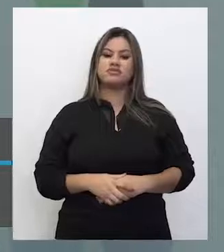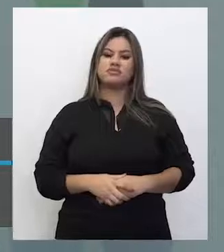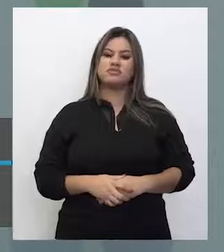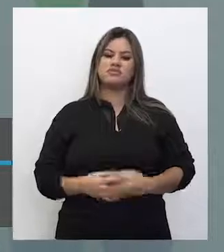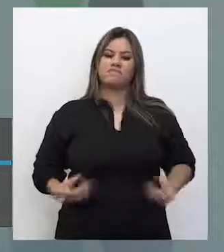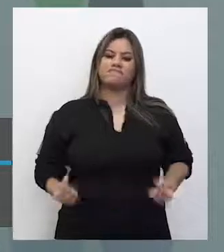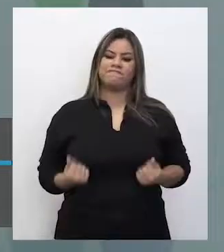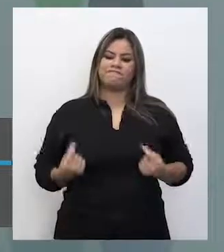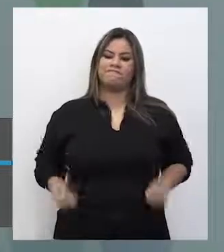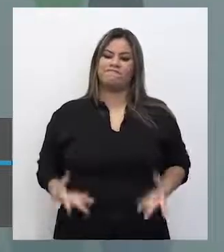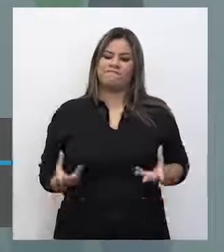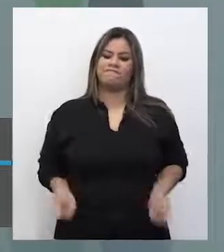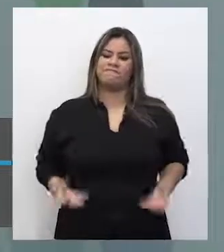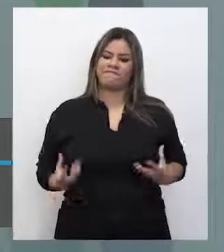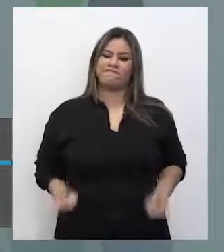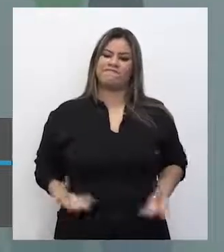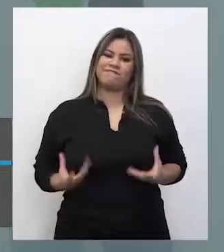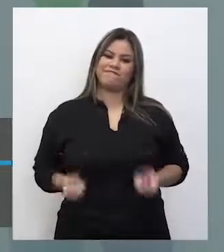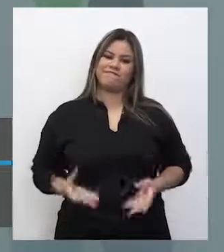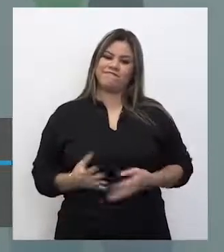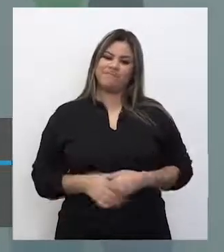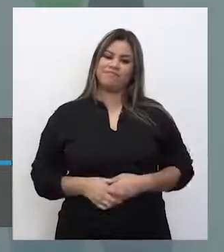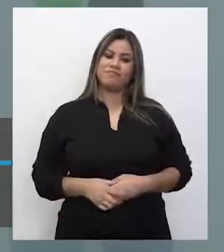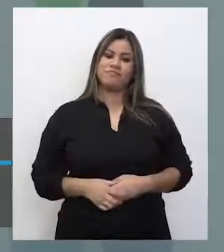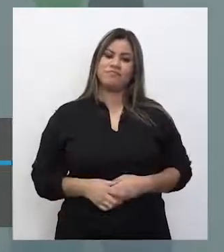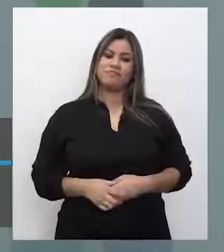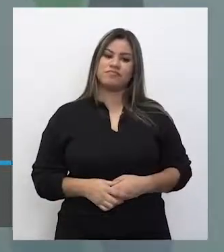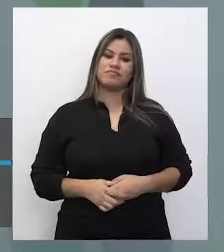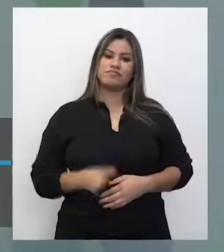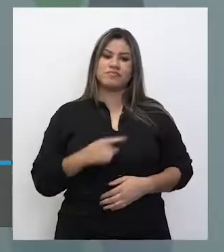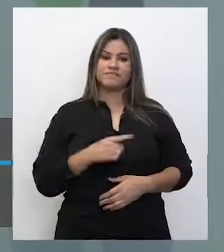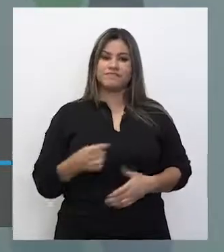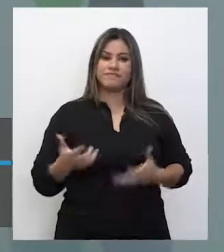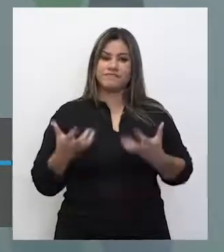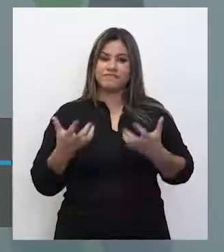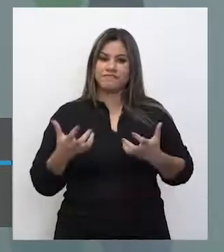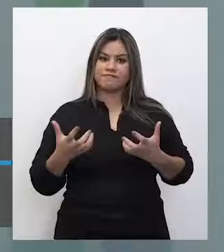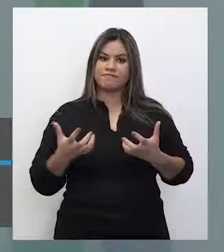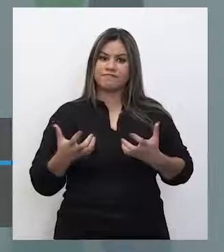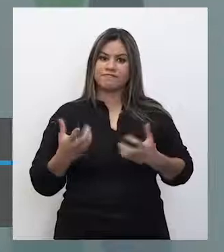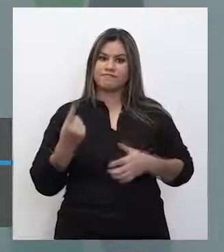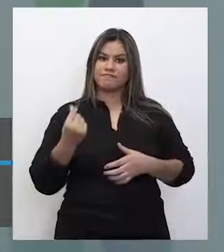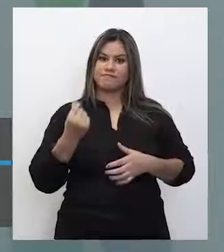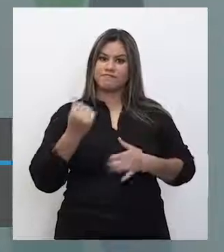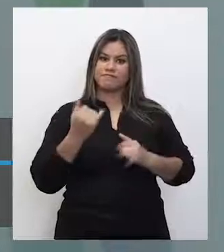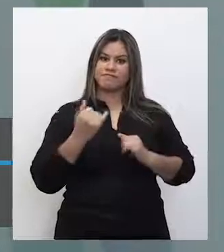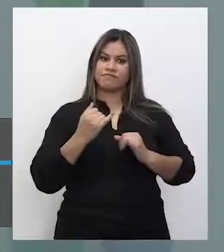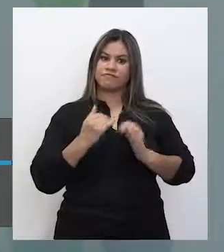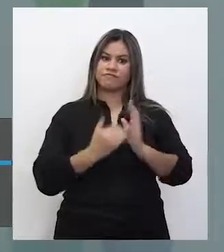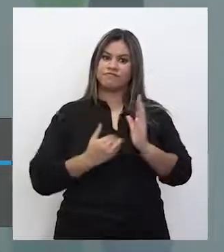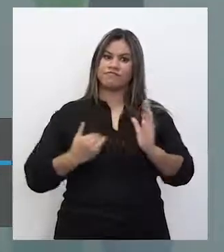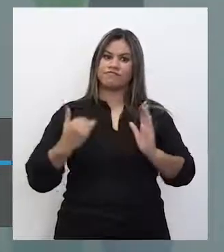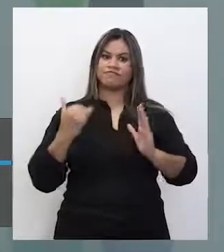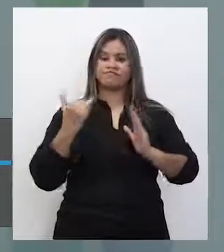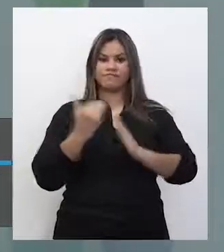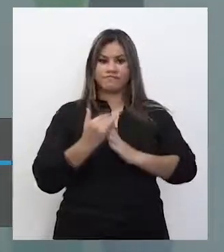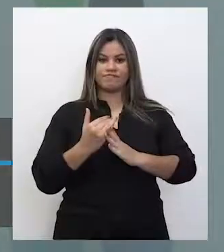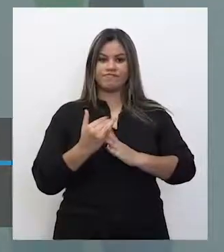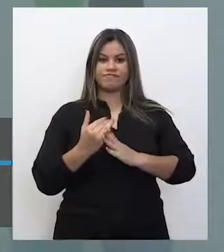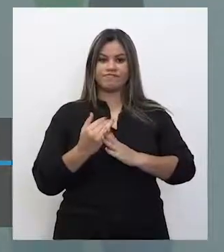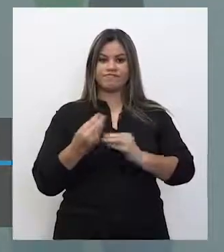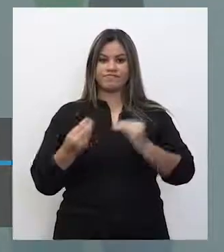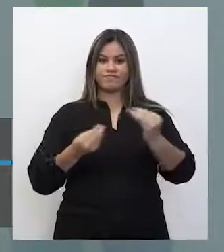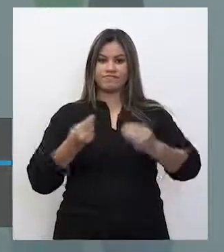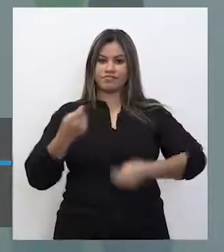Gastos desnecessários. Né? Gente, eles querem aumentar, eles precisam dar aquele, né? Fazer com que